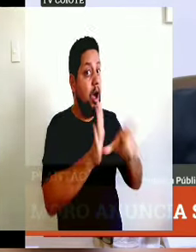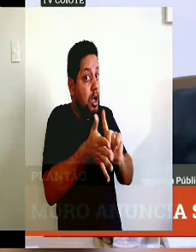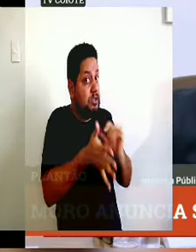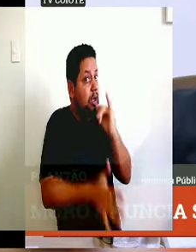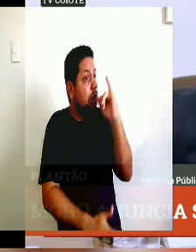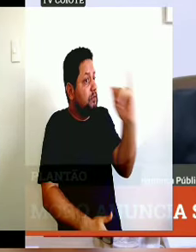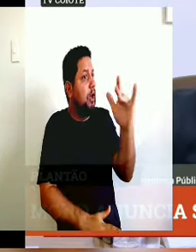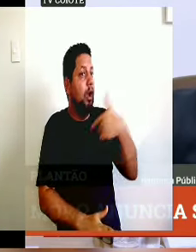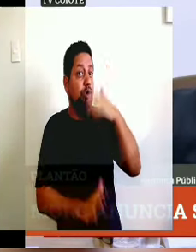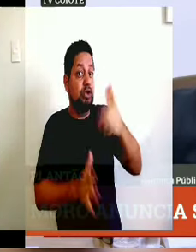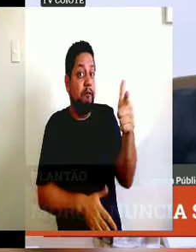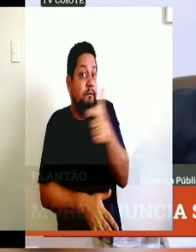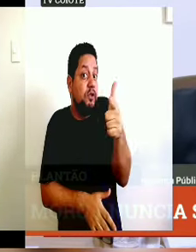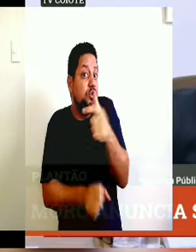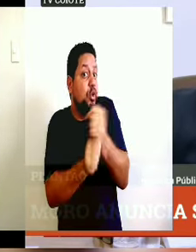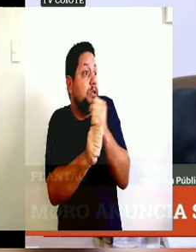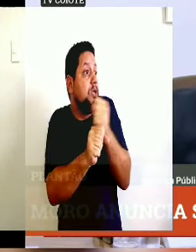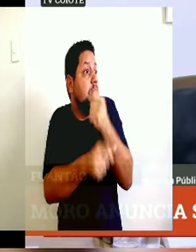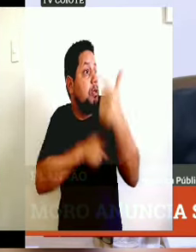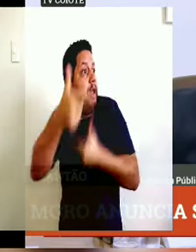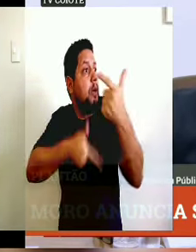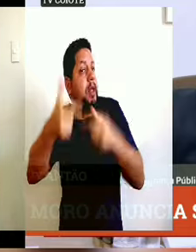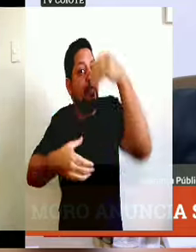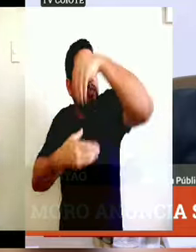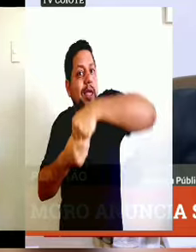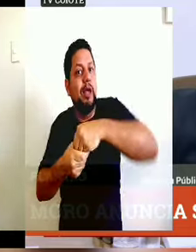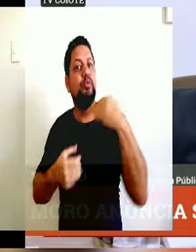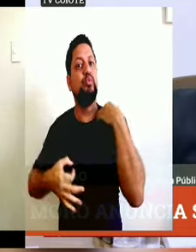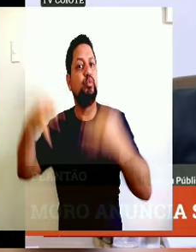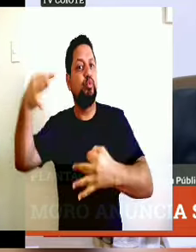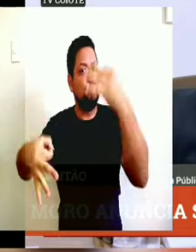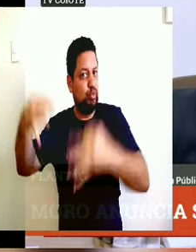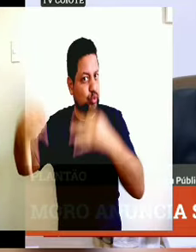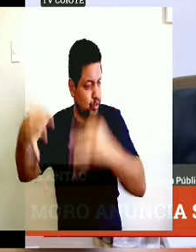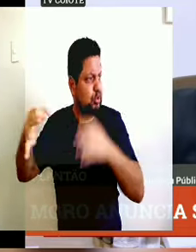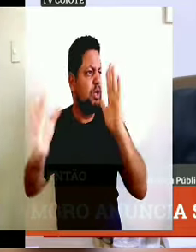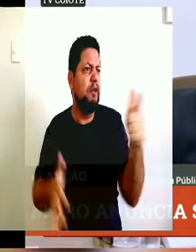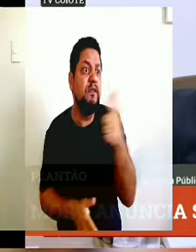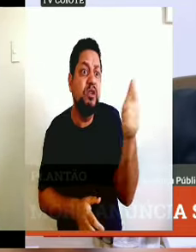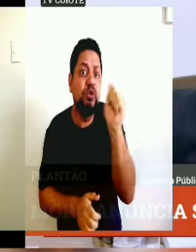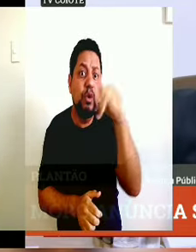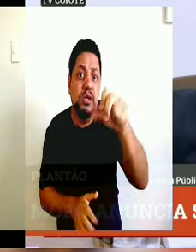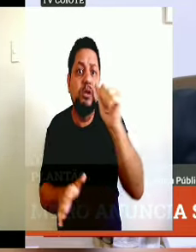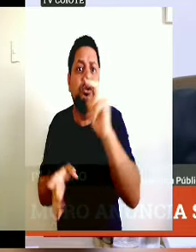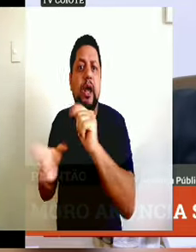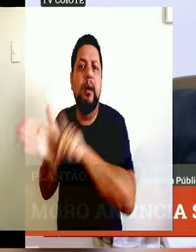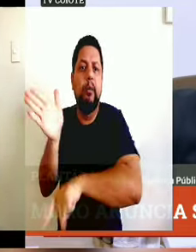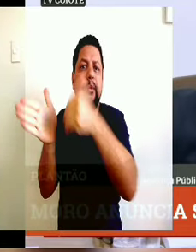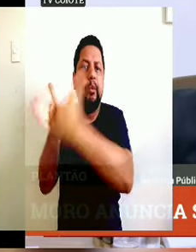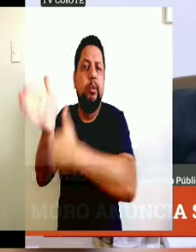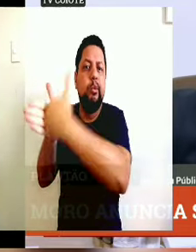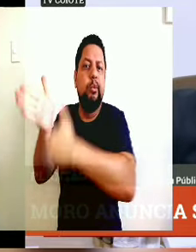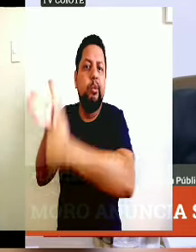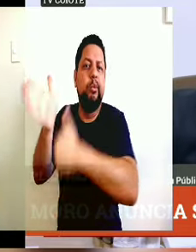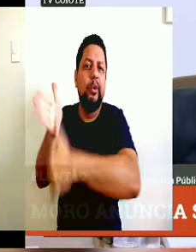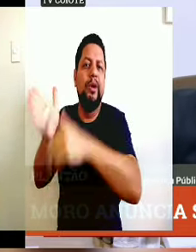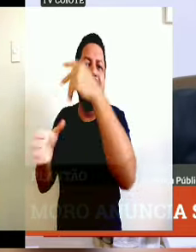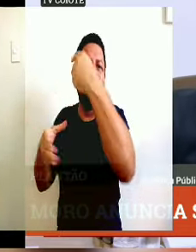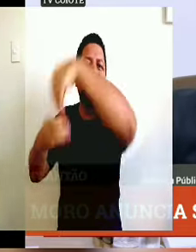magistratura, contribuí 22 anos para a Previdência e perdia, né, saindo da magistratura,